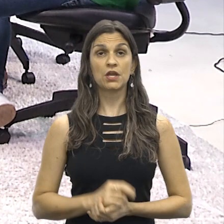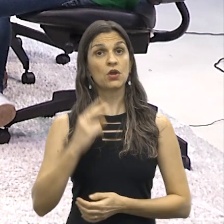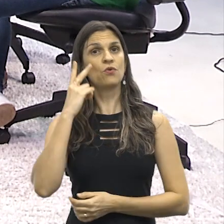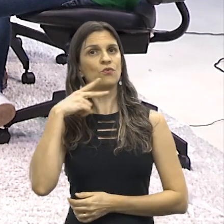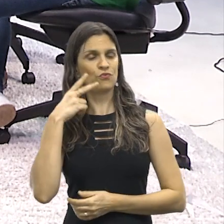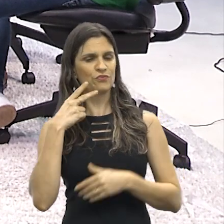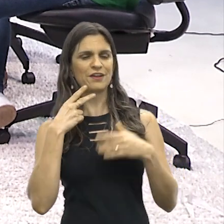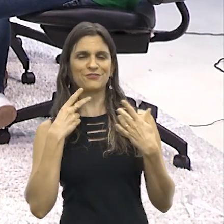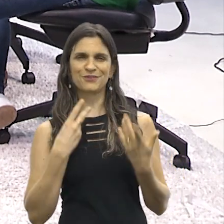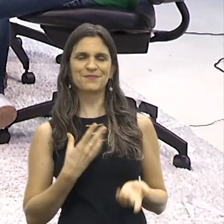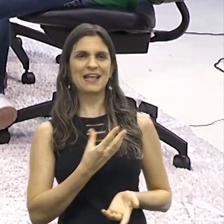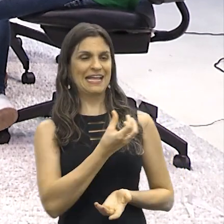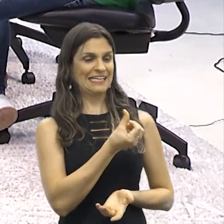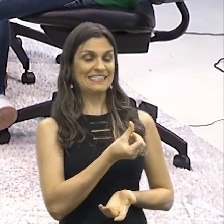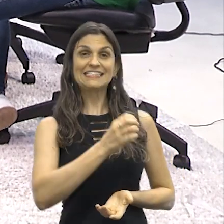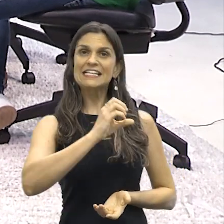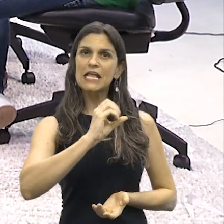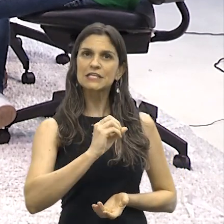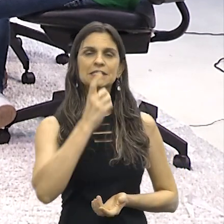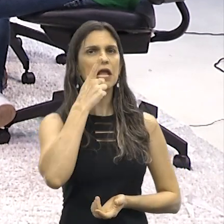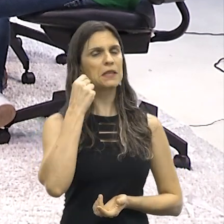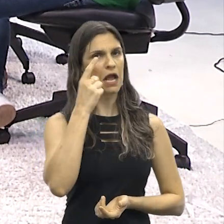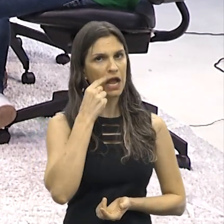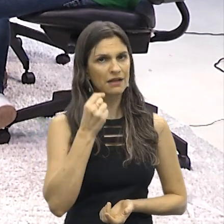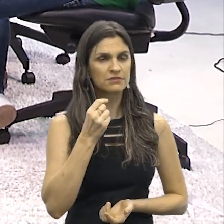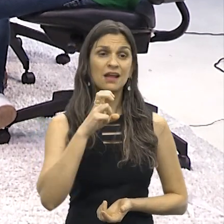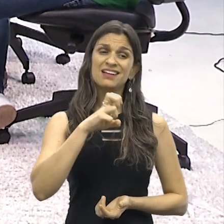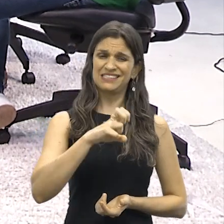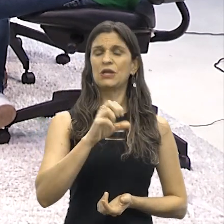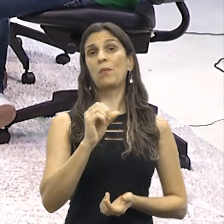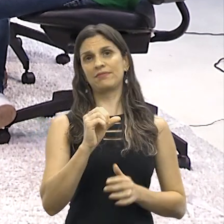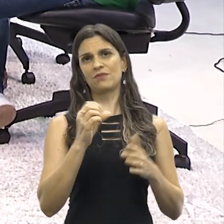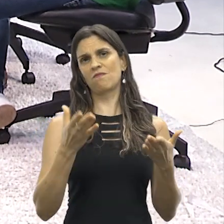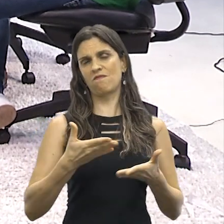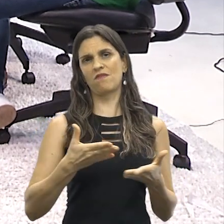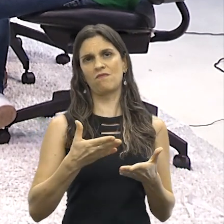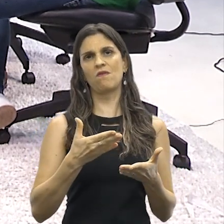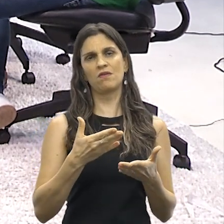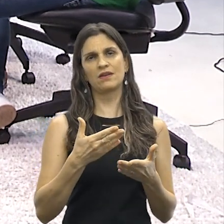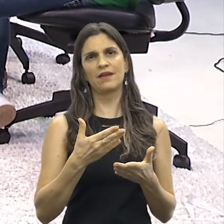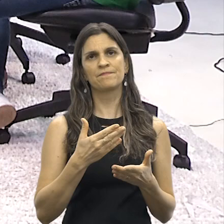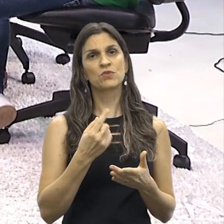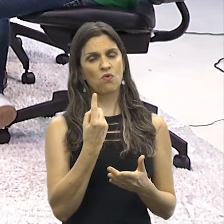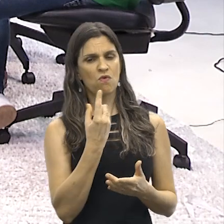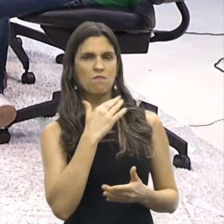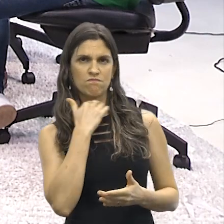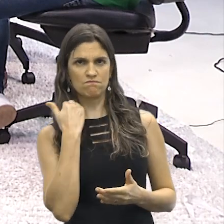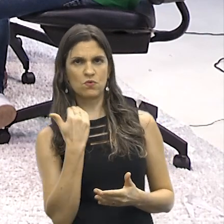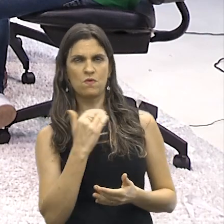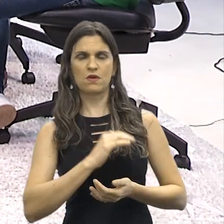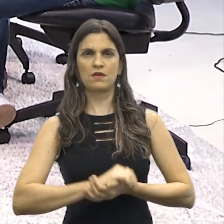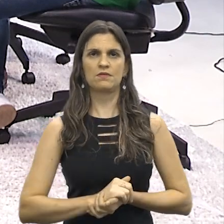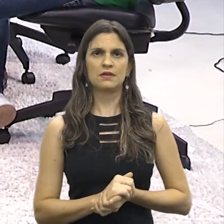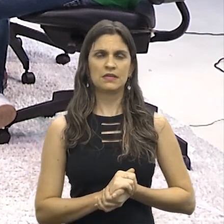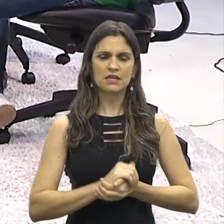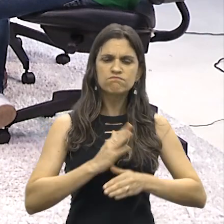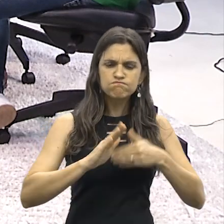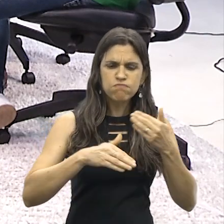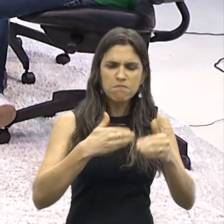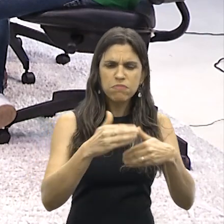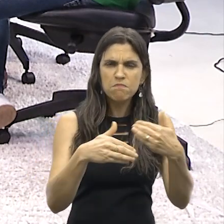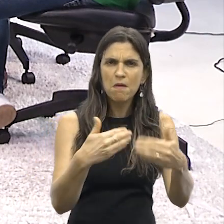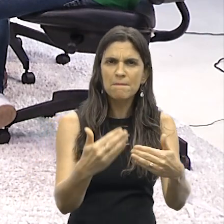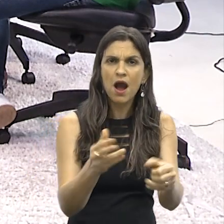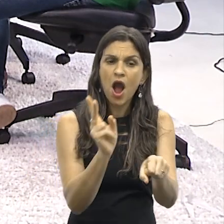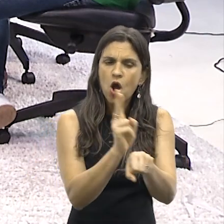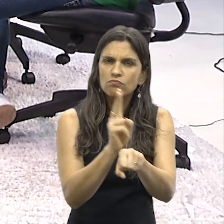aí 60 gatos, tem 59 agora, 59. Né? 59. Perdi um. E tem toda uma rotina de cuidado